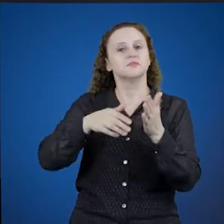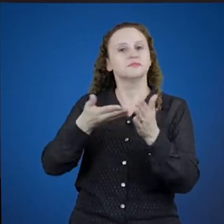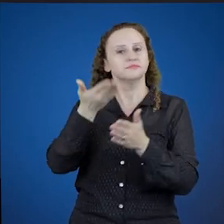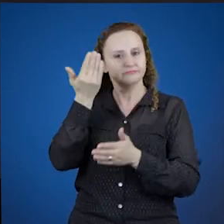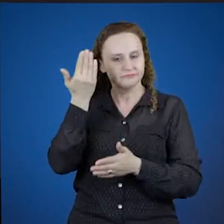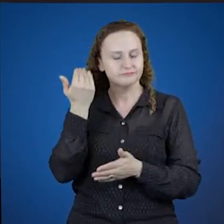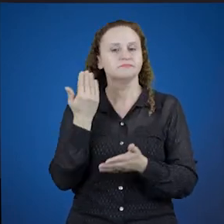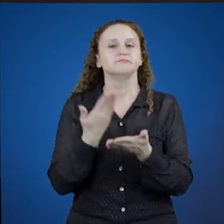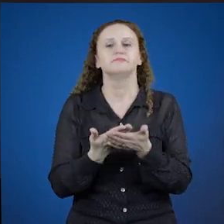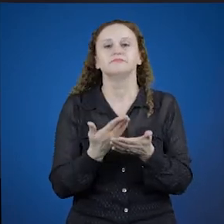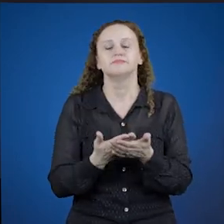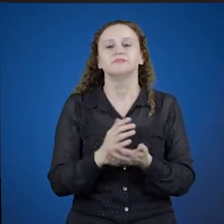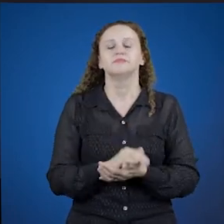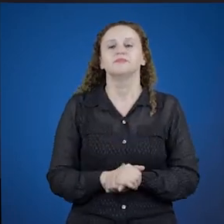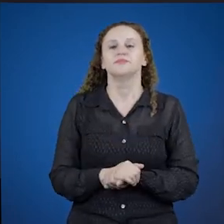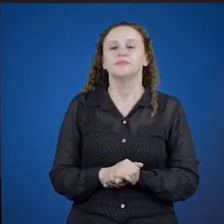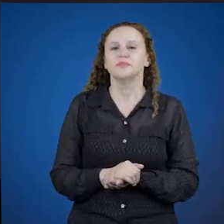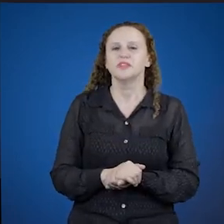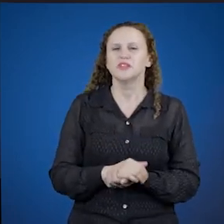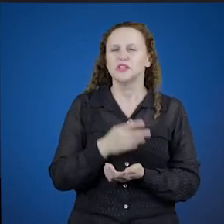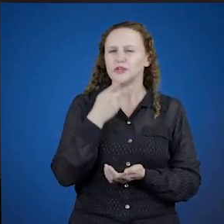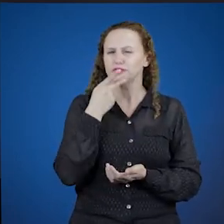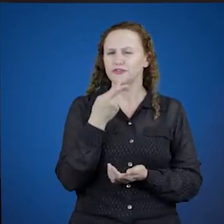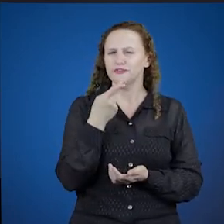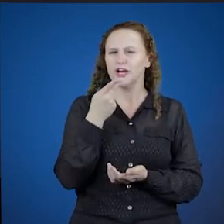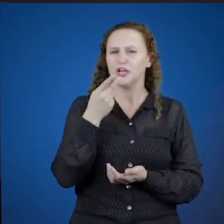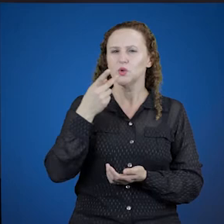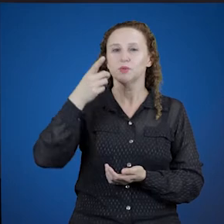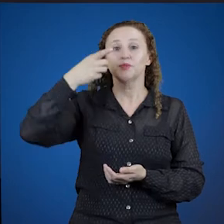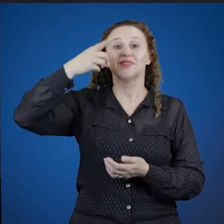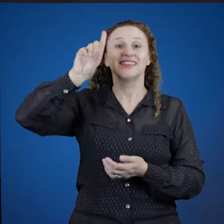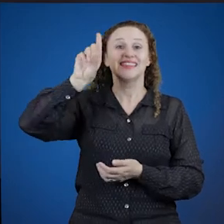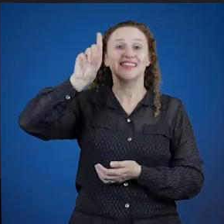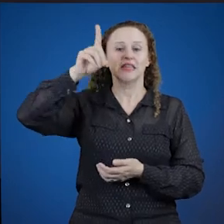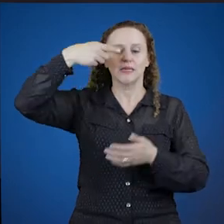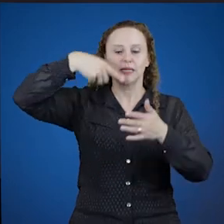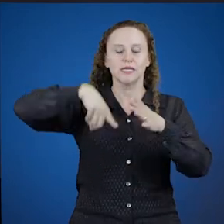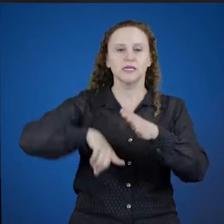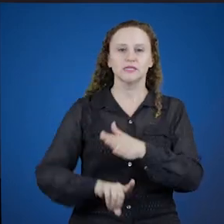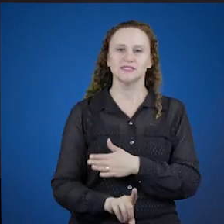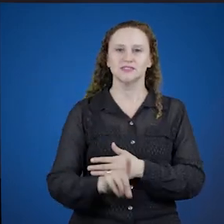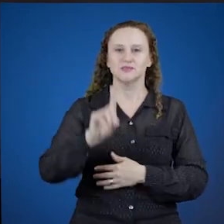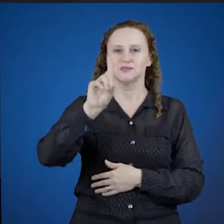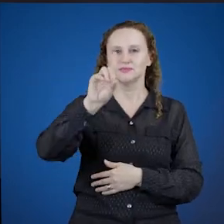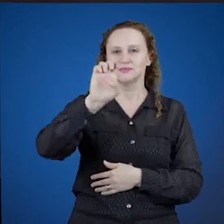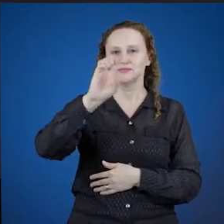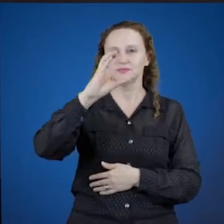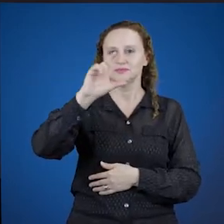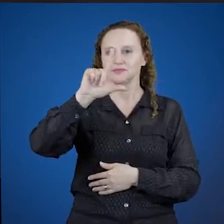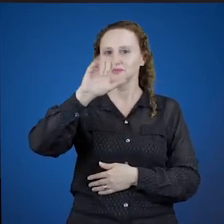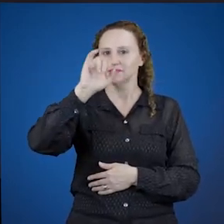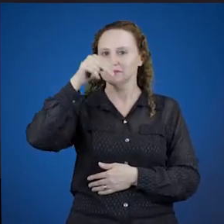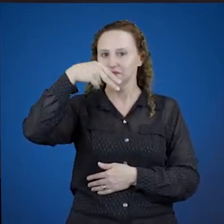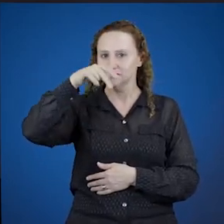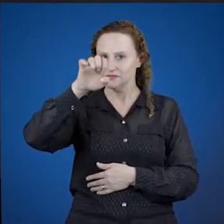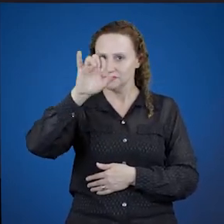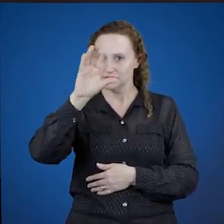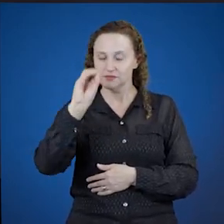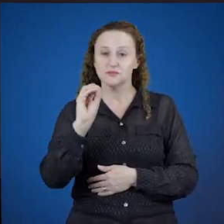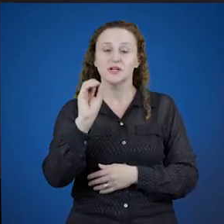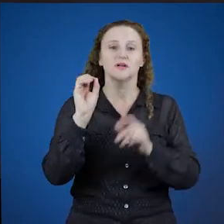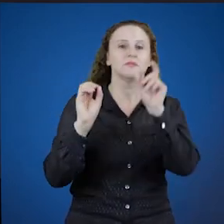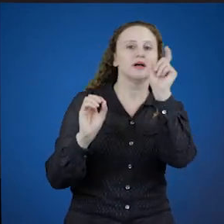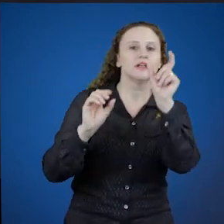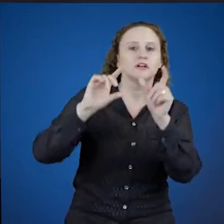vocativo e o ablativo então quando eu digo decline a palavra lua e é eu tenho que escrever lá